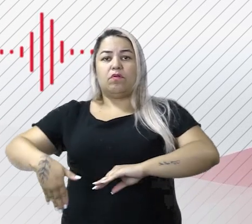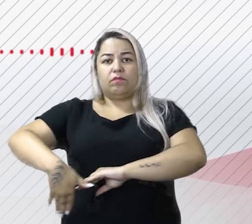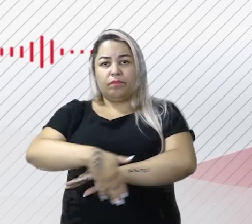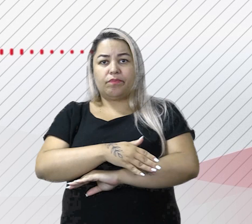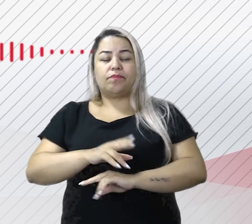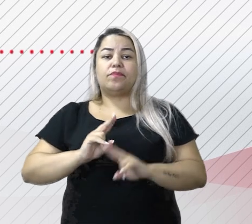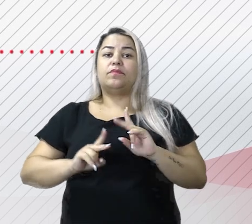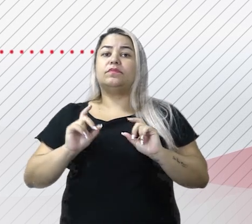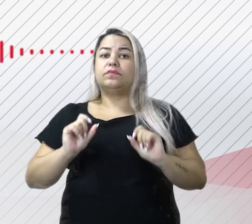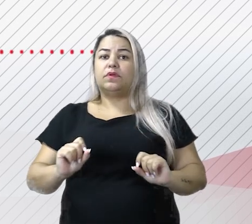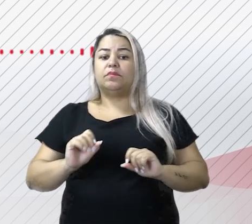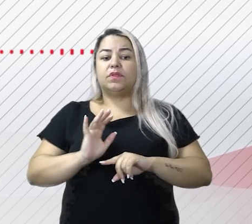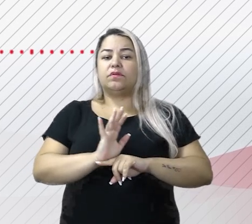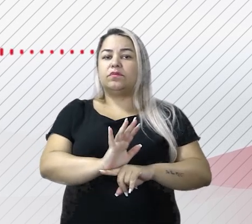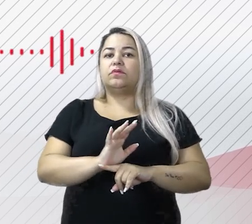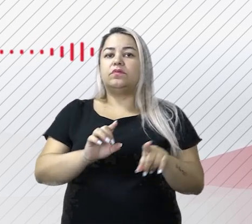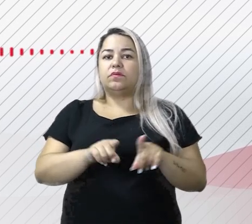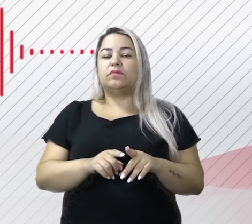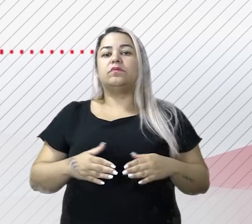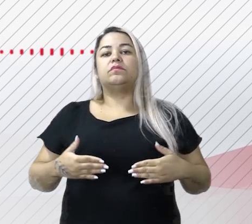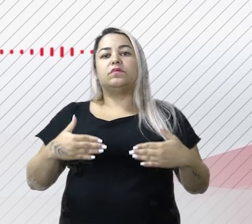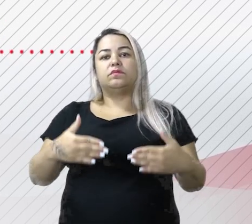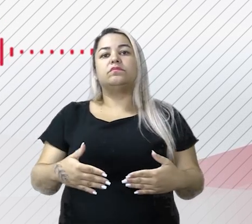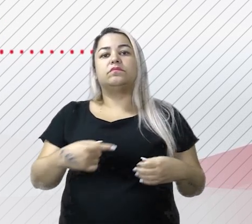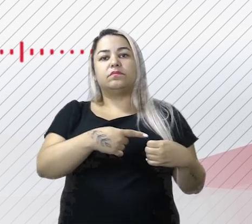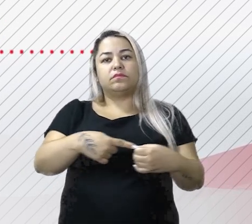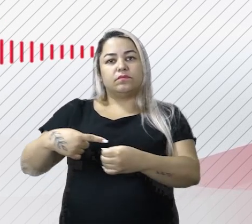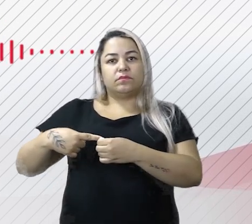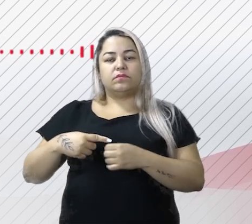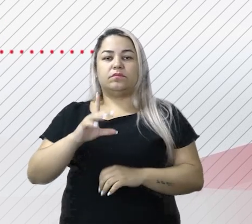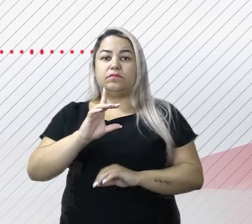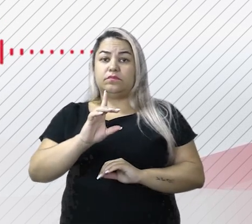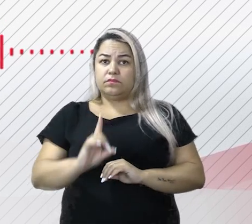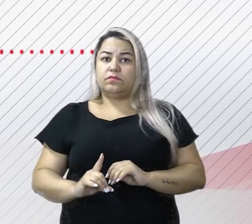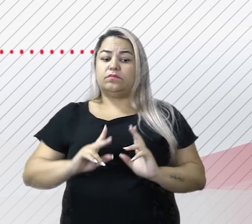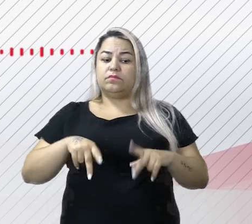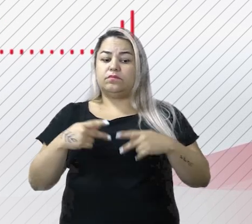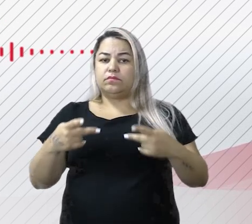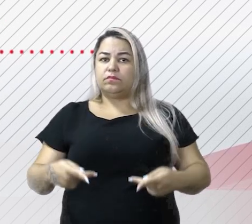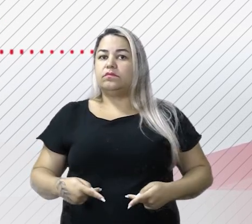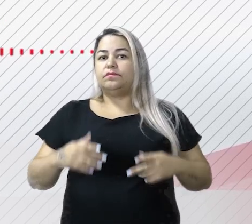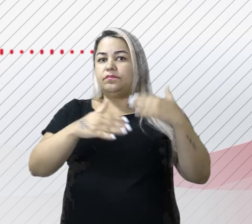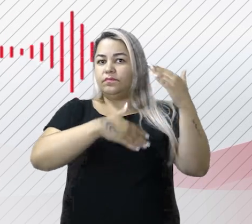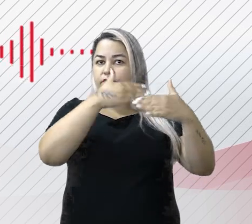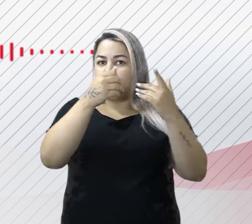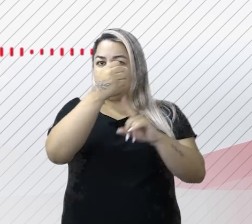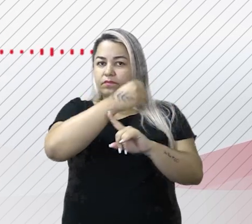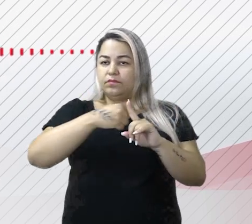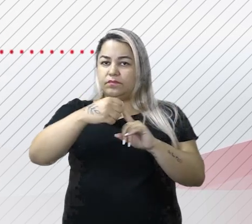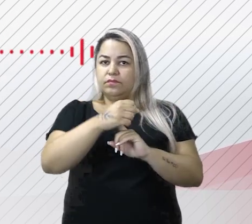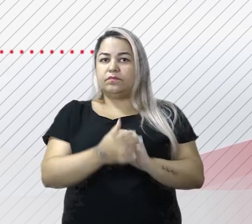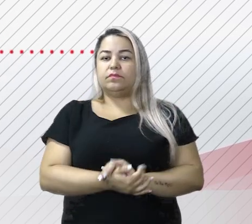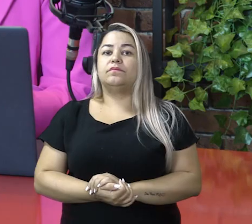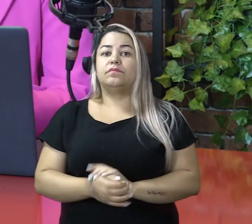plano Ruas Visíveis, resultado da colaboração entre os ministérios das cidades, dos direitos humanos e do